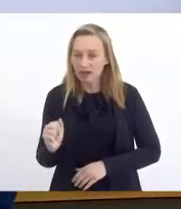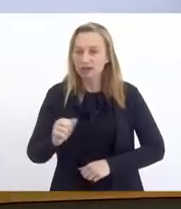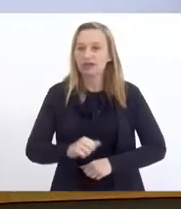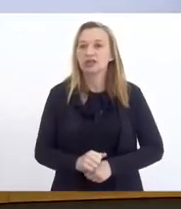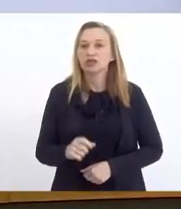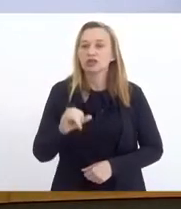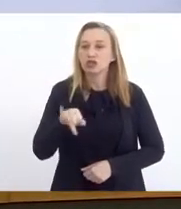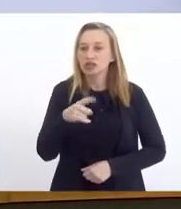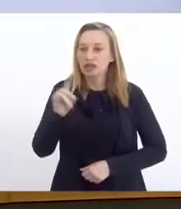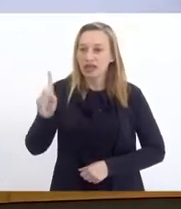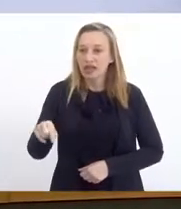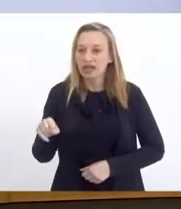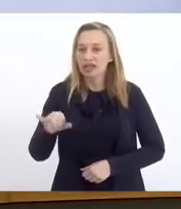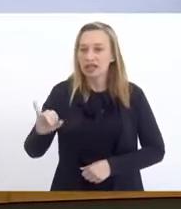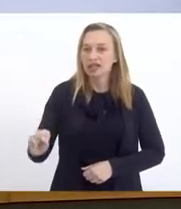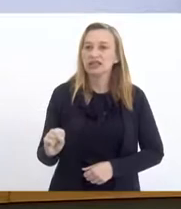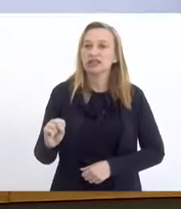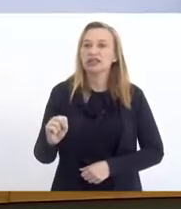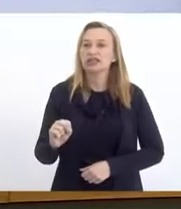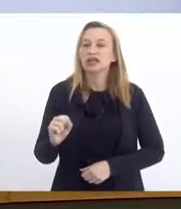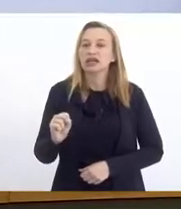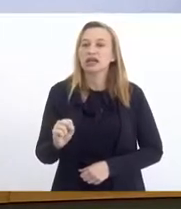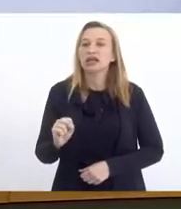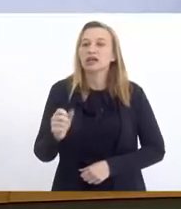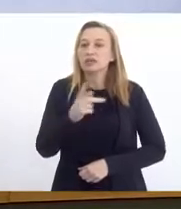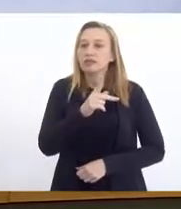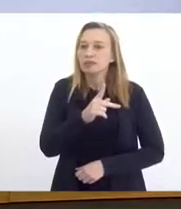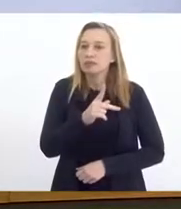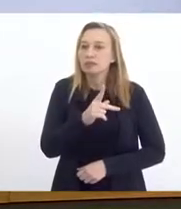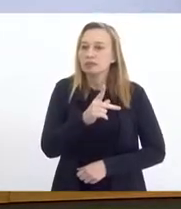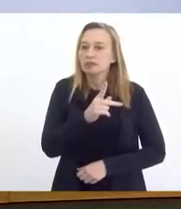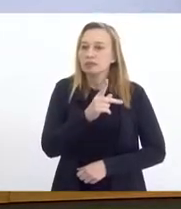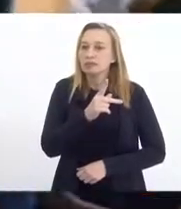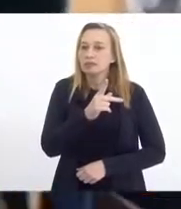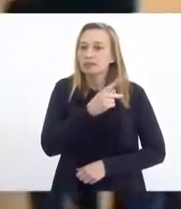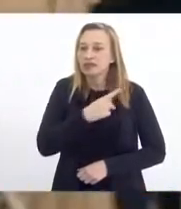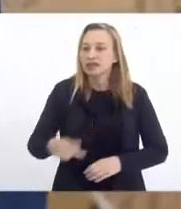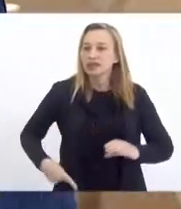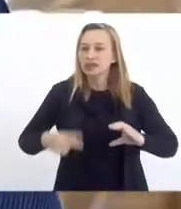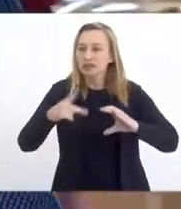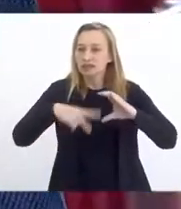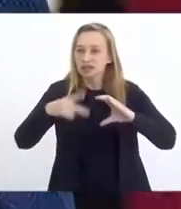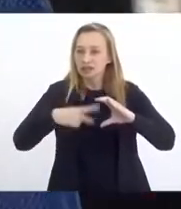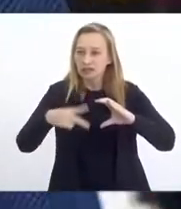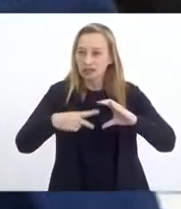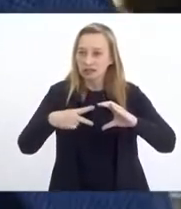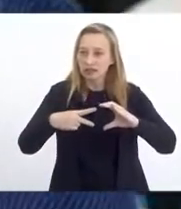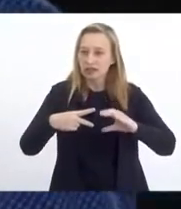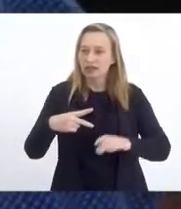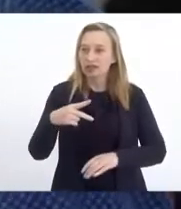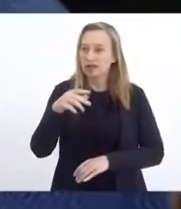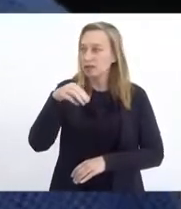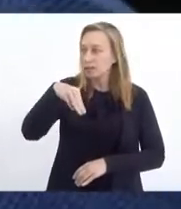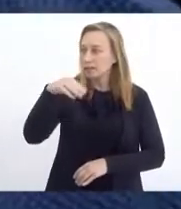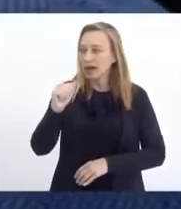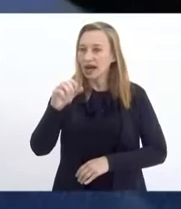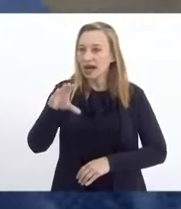José Luiz Silva Andrade, presidente da Câmara de Vereadores de Conceição de Macabu, representando o